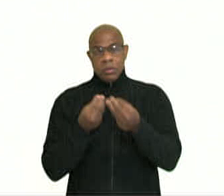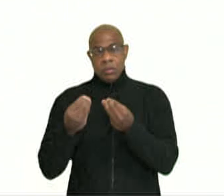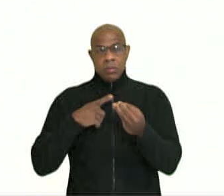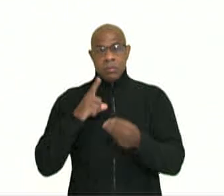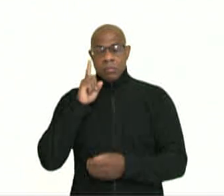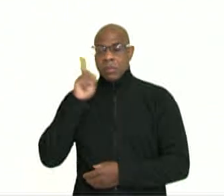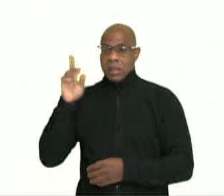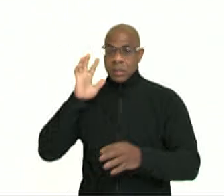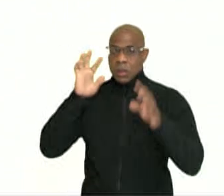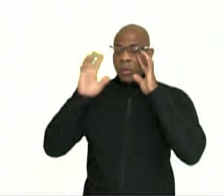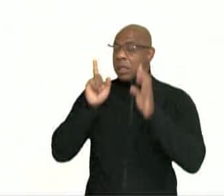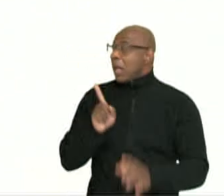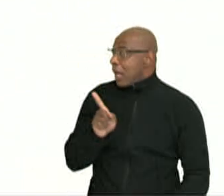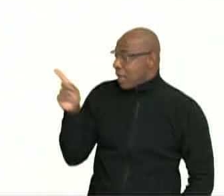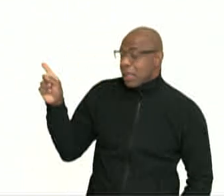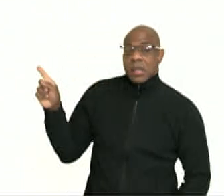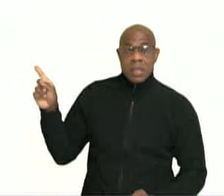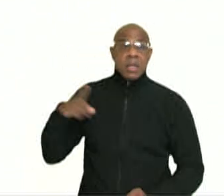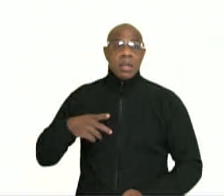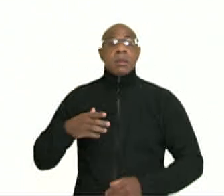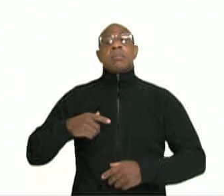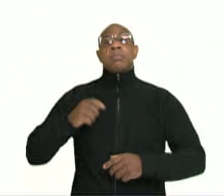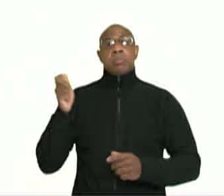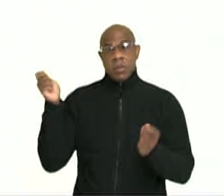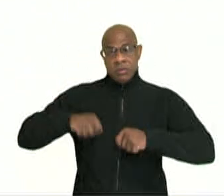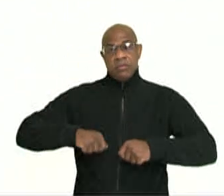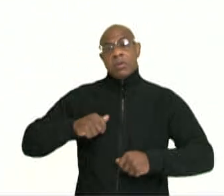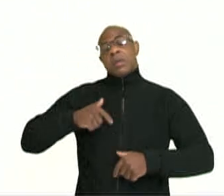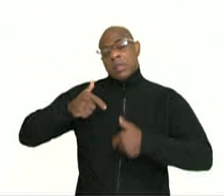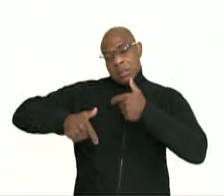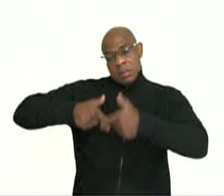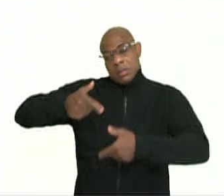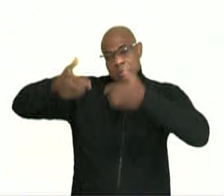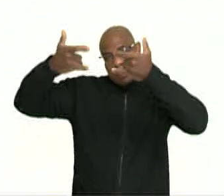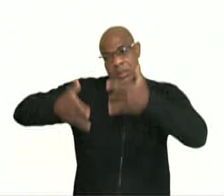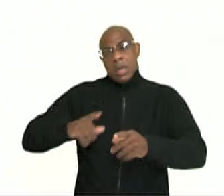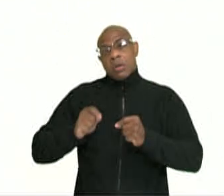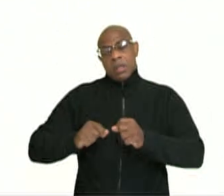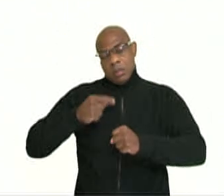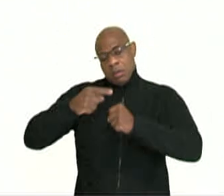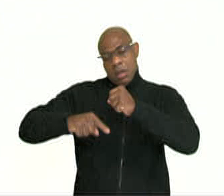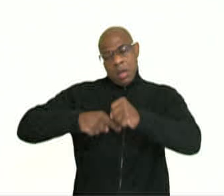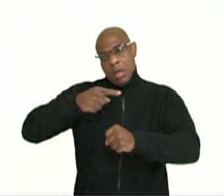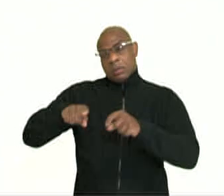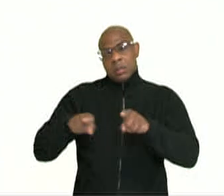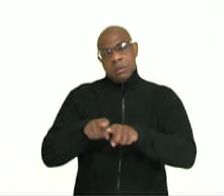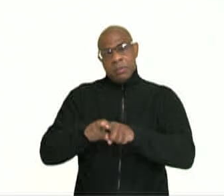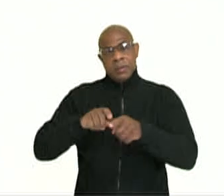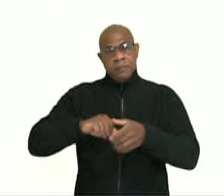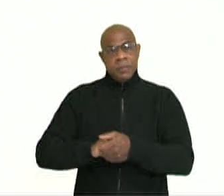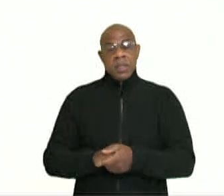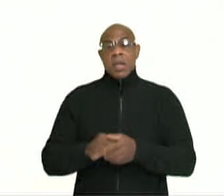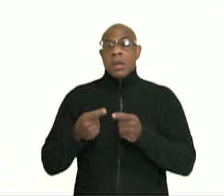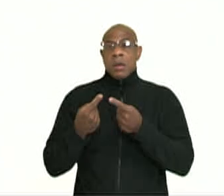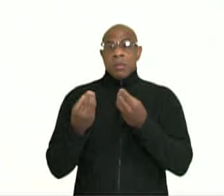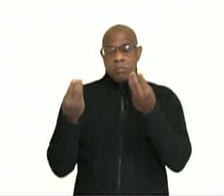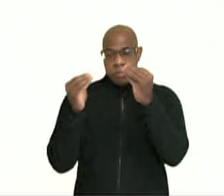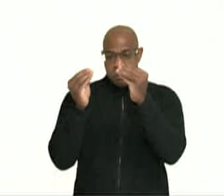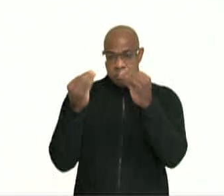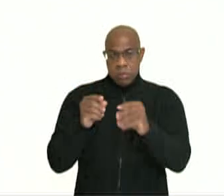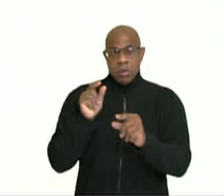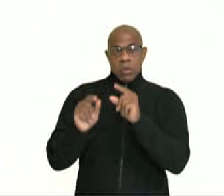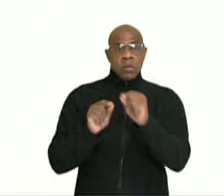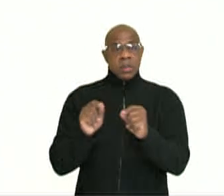foi possível trabalhar quantitativamente os átomos. Determinou-se também os pesos atômicos e publicou a Lei das